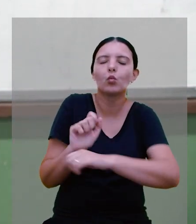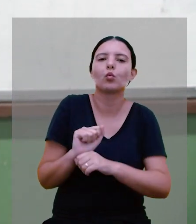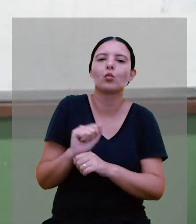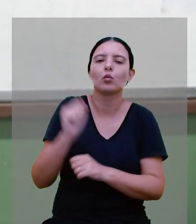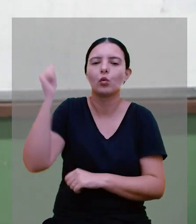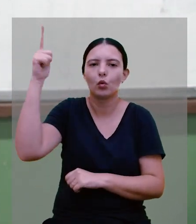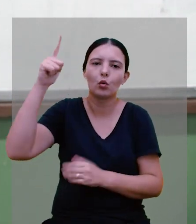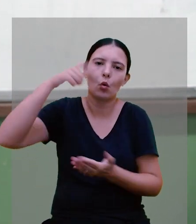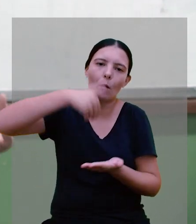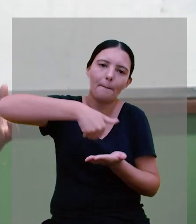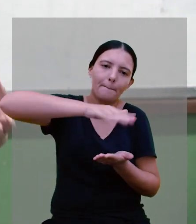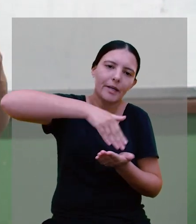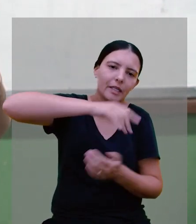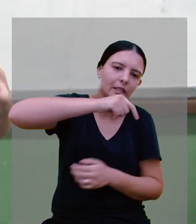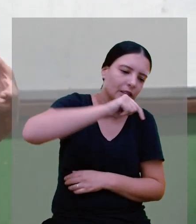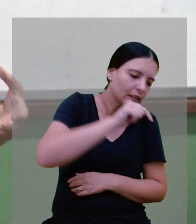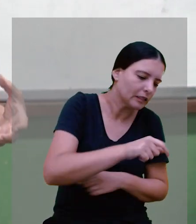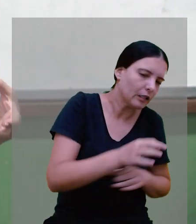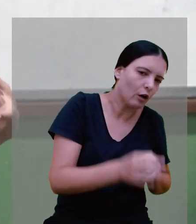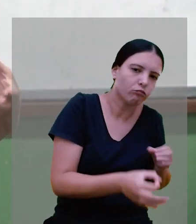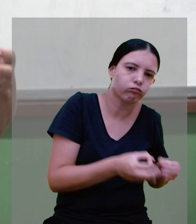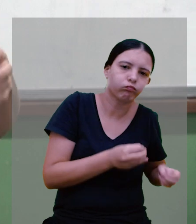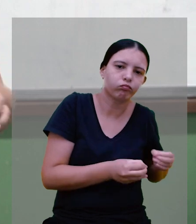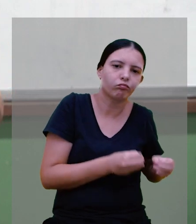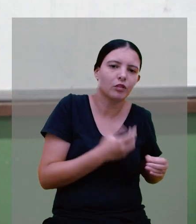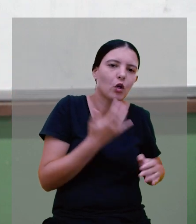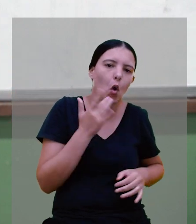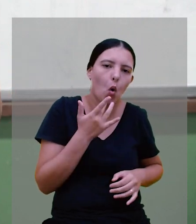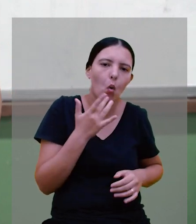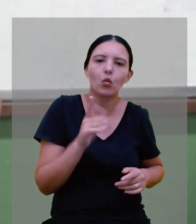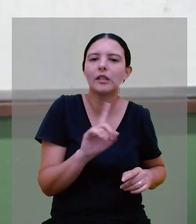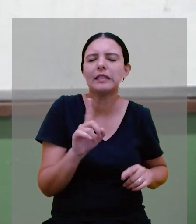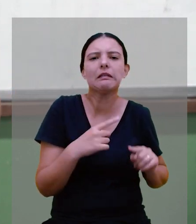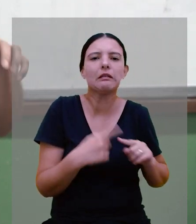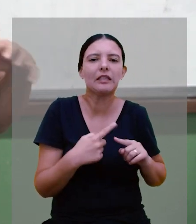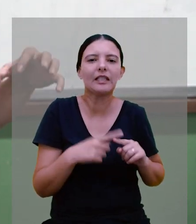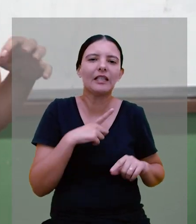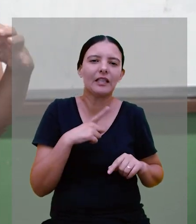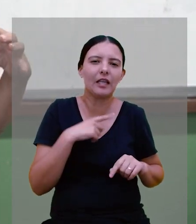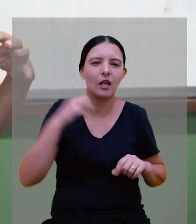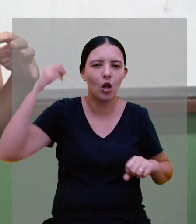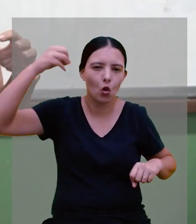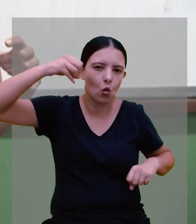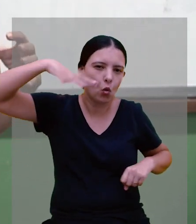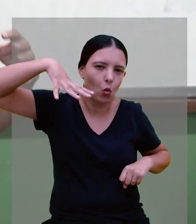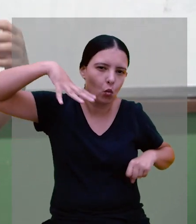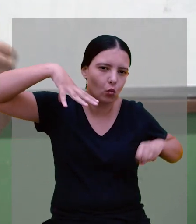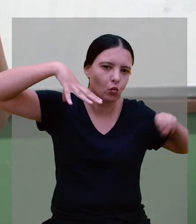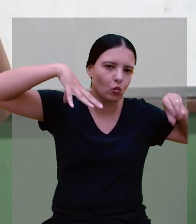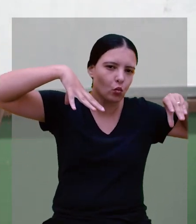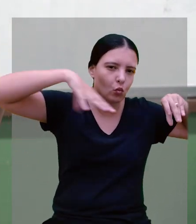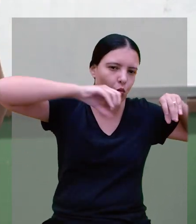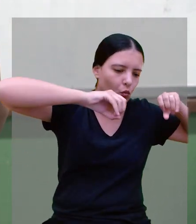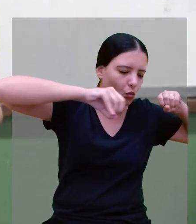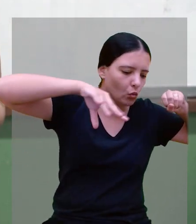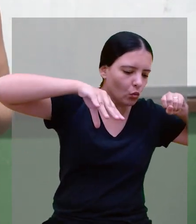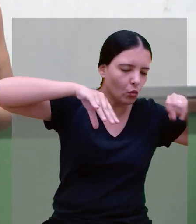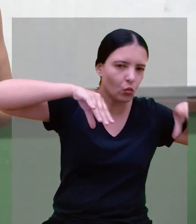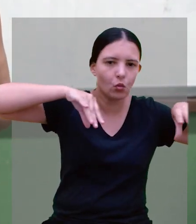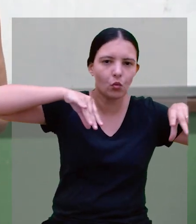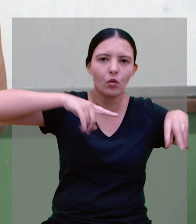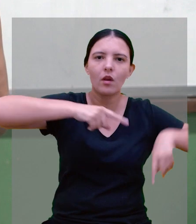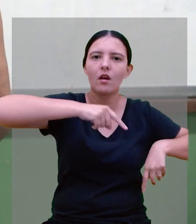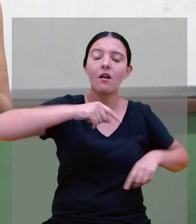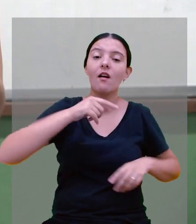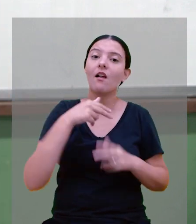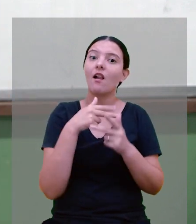de ouro no chão. Estou dizendo que tem moedinha de ouro no chão. Estou dizendo que tem aquelas bolinhas de luz andando, né? E eu achei lindo como que